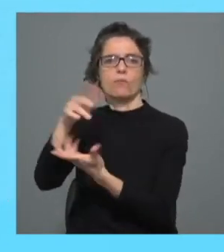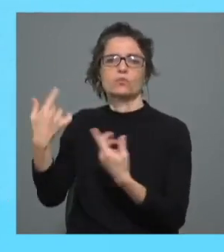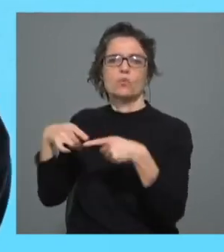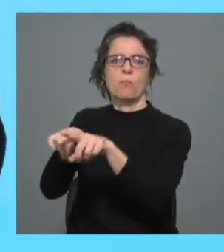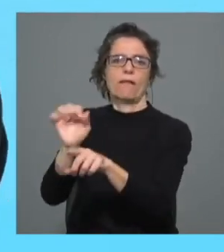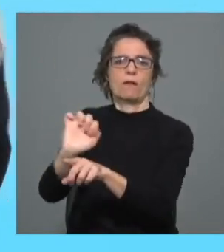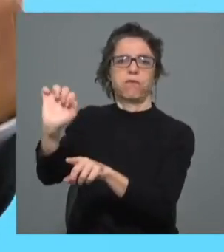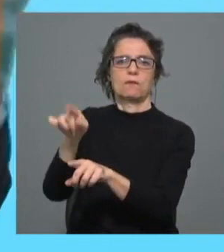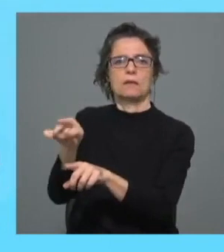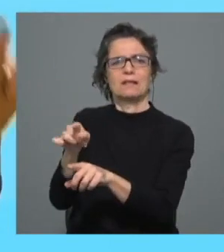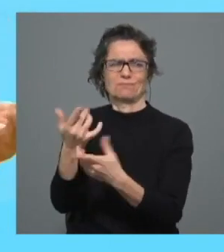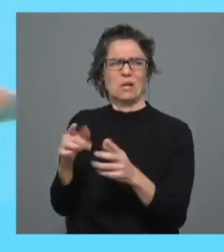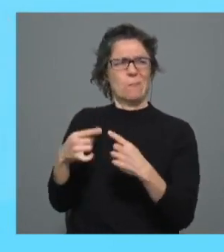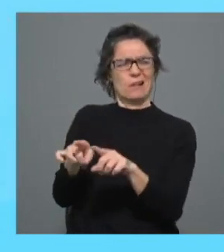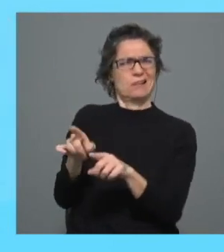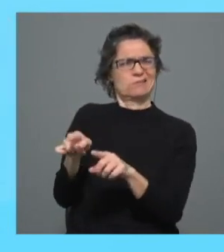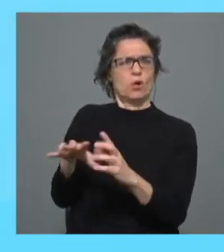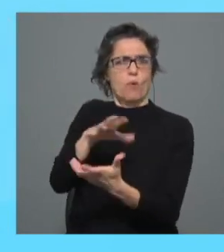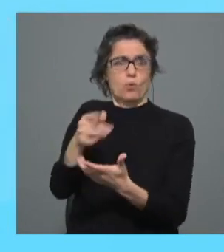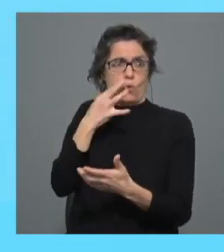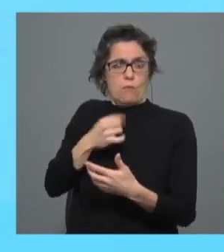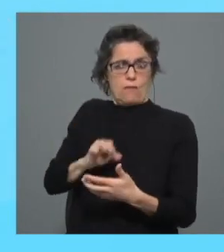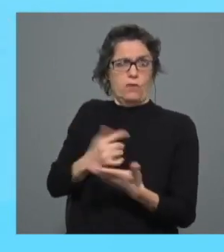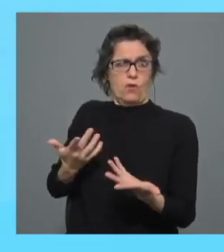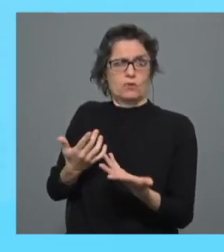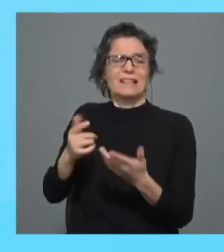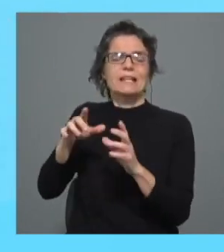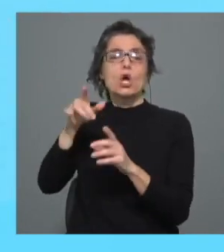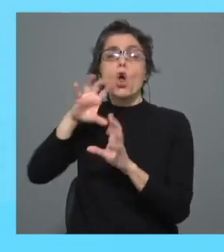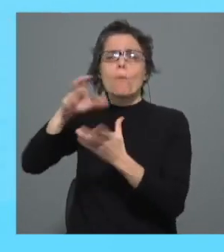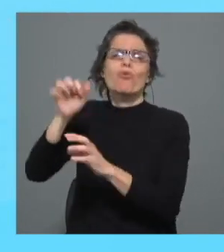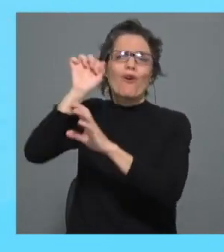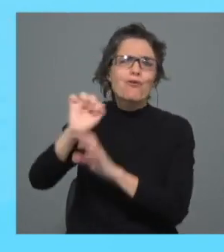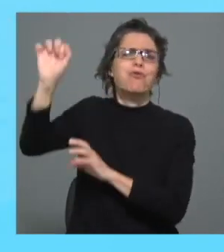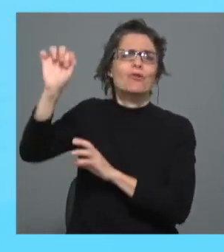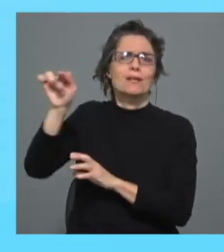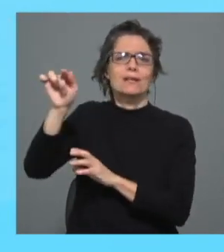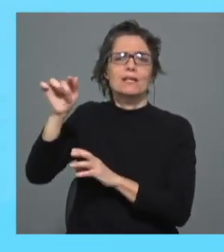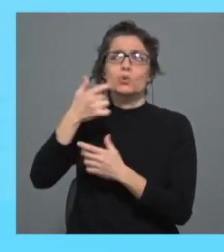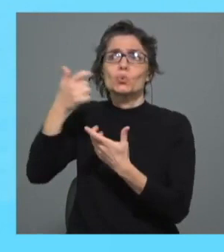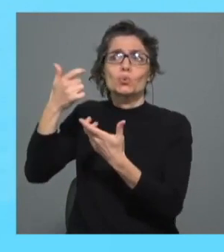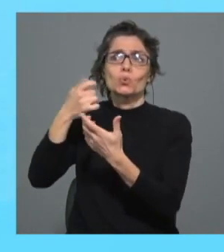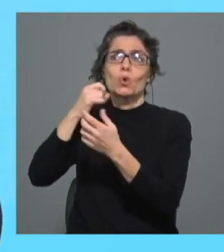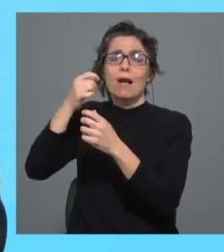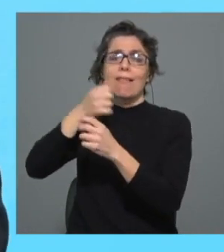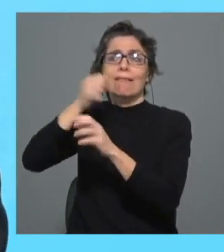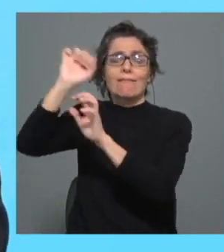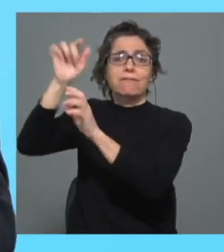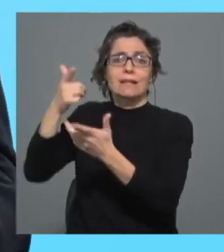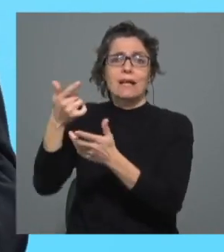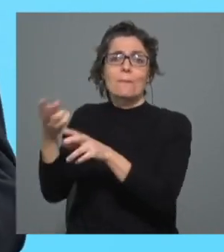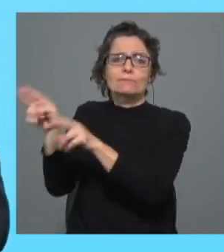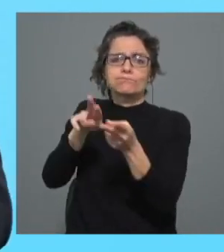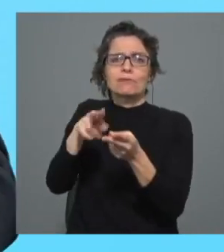se é pô-lo no mesmo nível do nosso mundo normal. Ele vive no mundo dele. E no mundo dele todas as construções são possíveis, mas não têm a tradução na